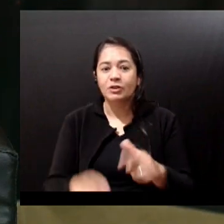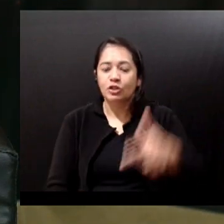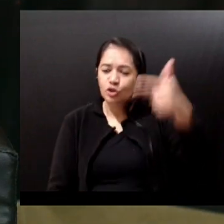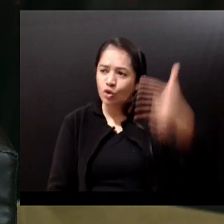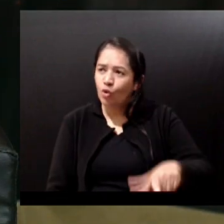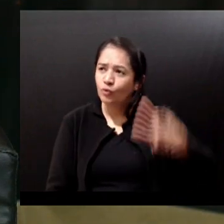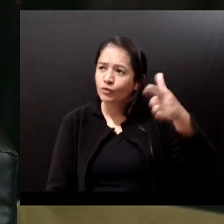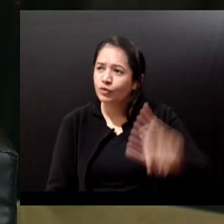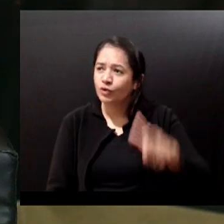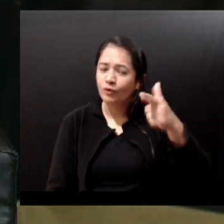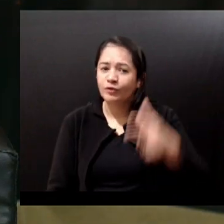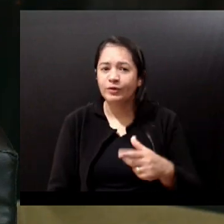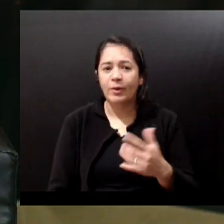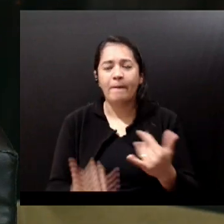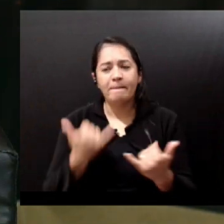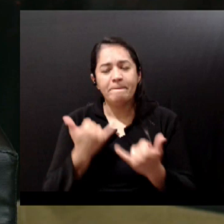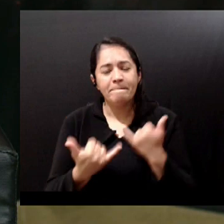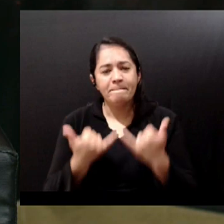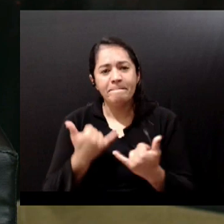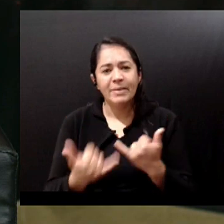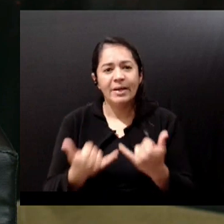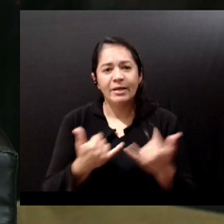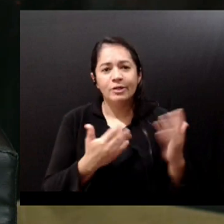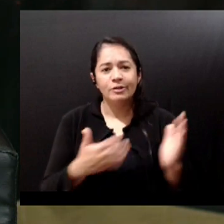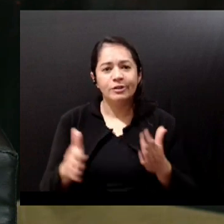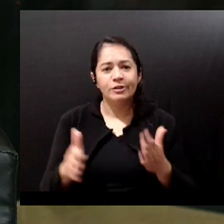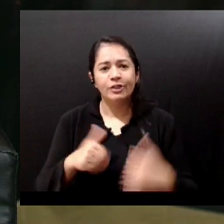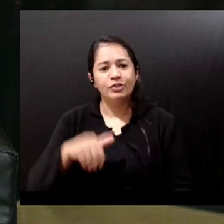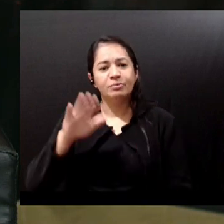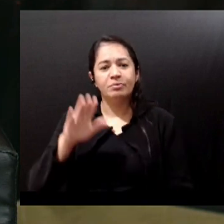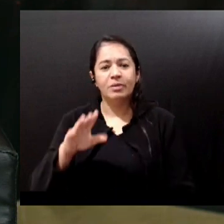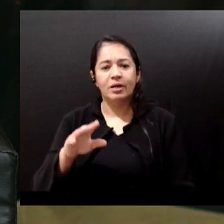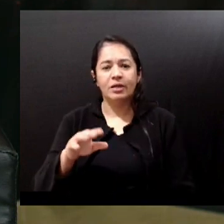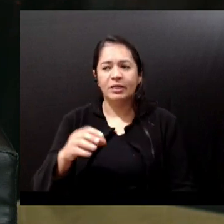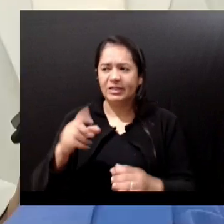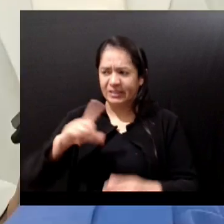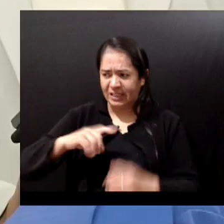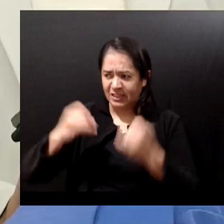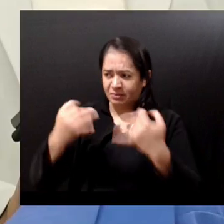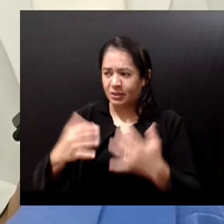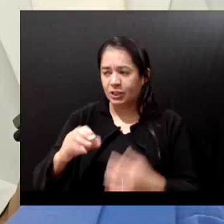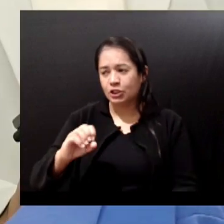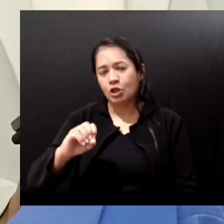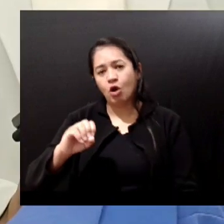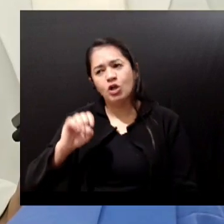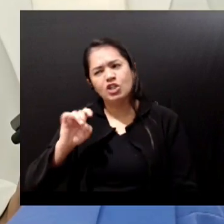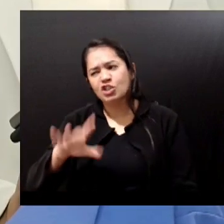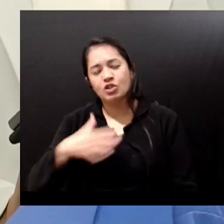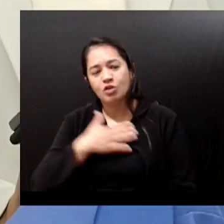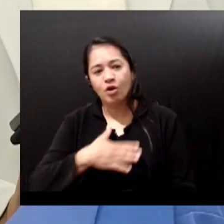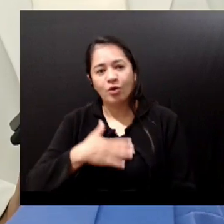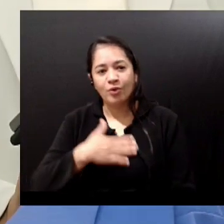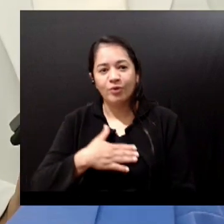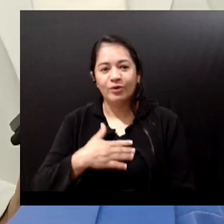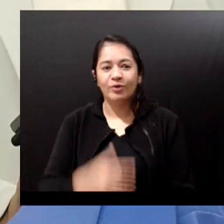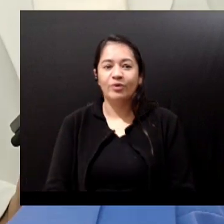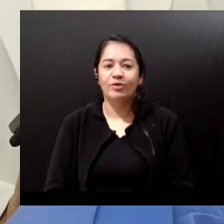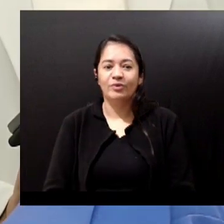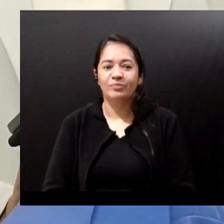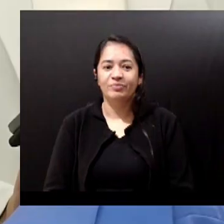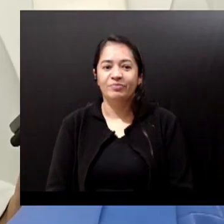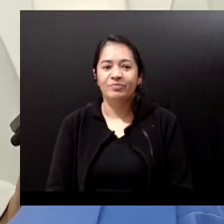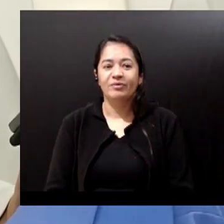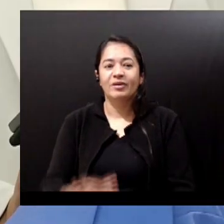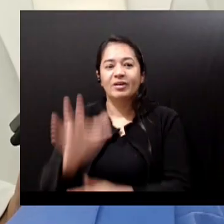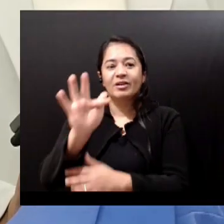Existe explicação para isso ou é só gosto pessoal de cada um? Lucas, explica. Uma pergunta boa. O Freud tem um texto famoso do Freud que